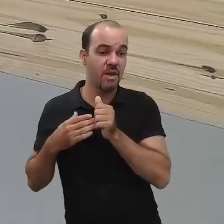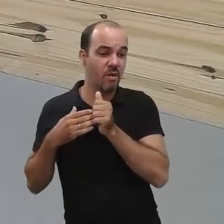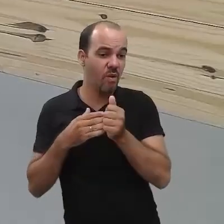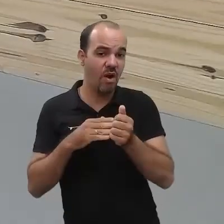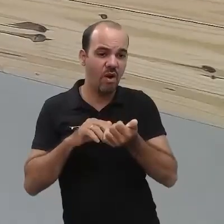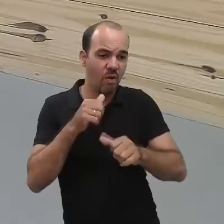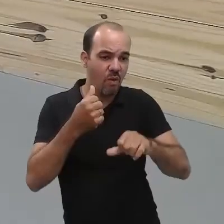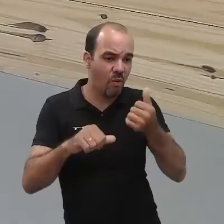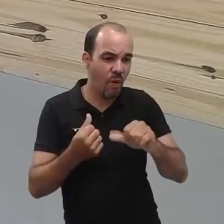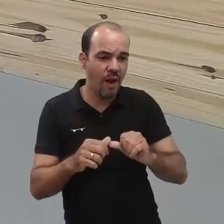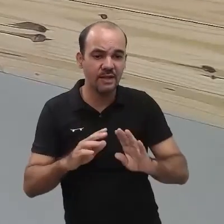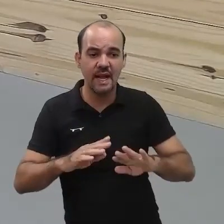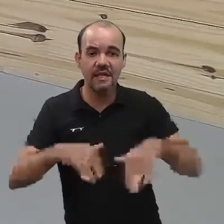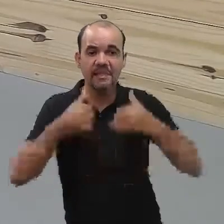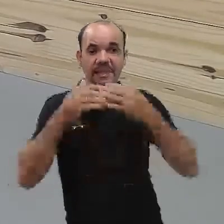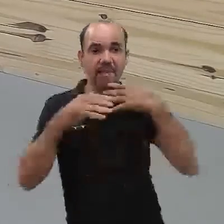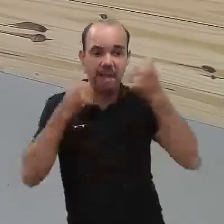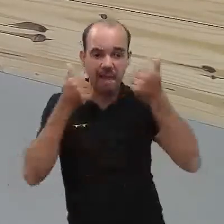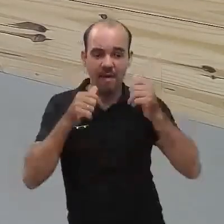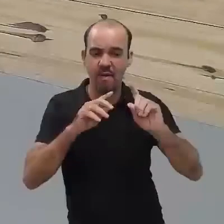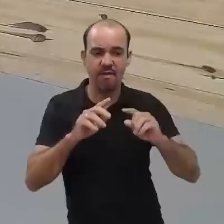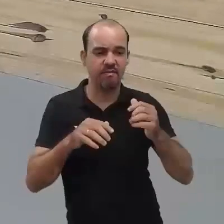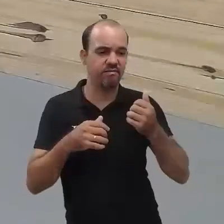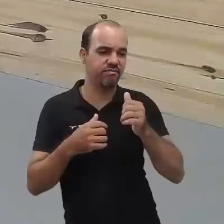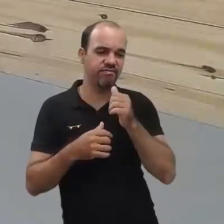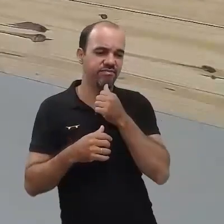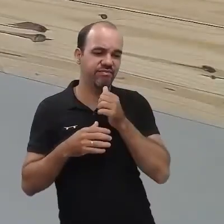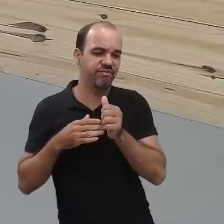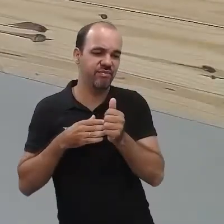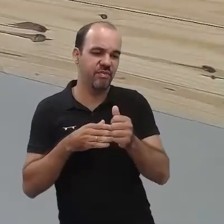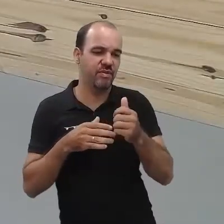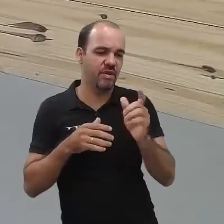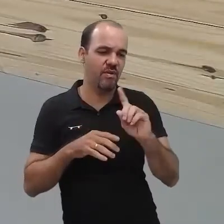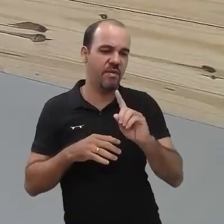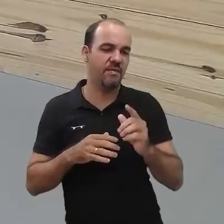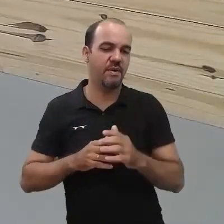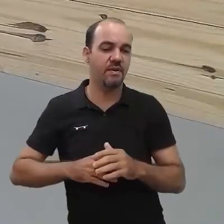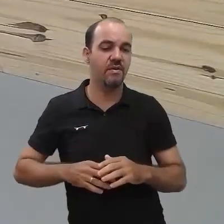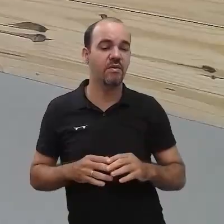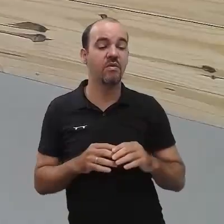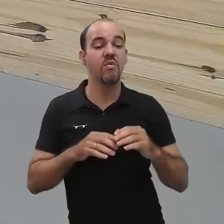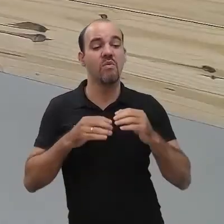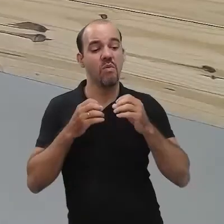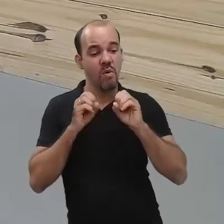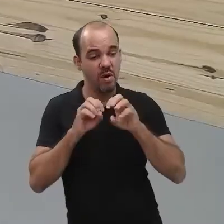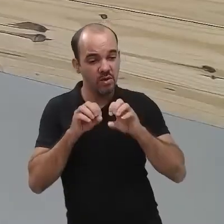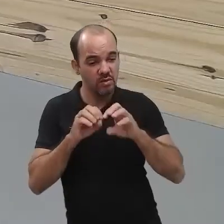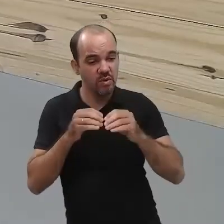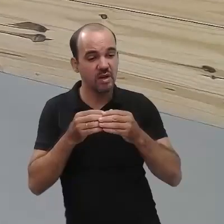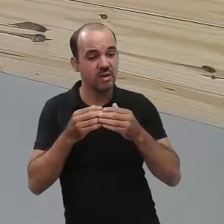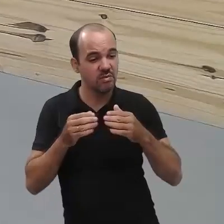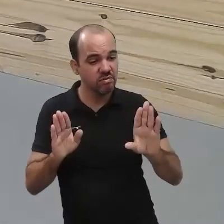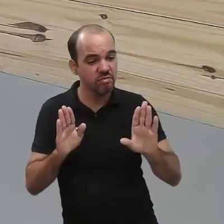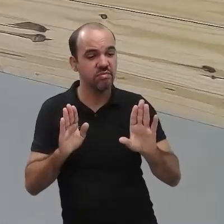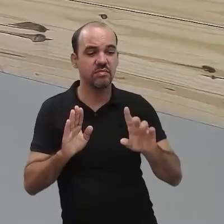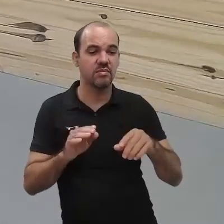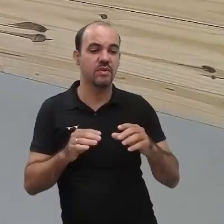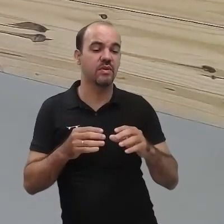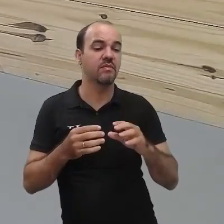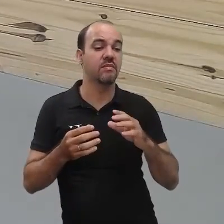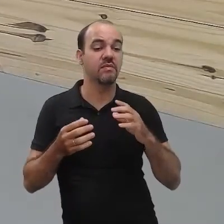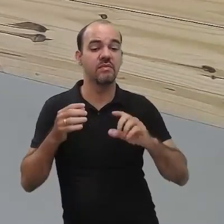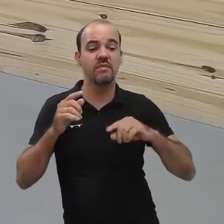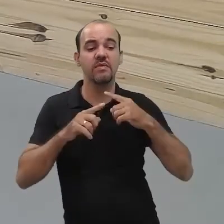sentido de uma formação crítica do sujeito. Oferecer uma formação crítica, uma educação emancipadora, né, que infelizmente, como eu disse, porque estava em